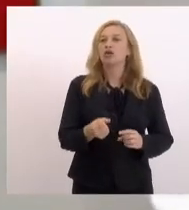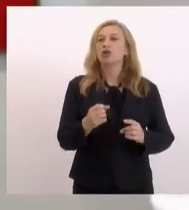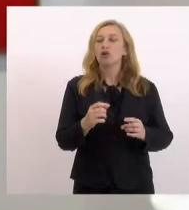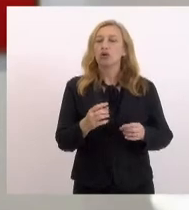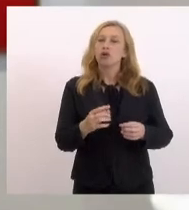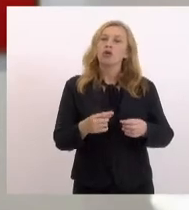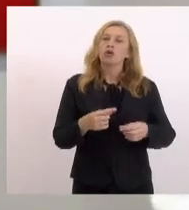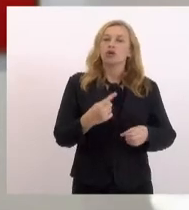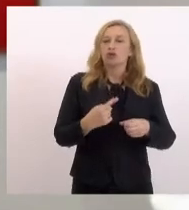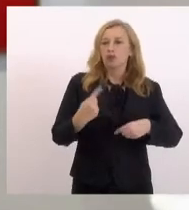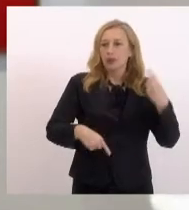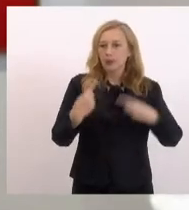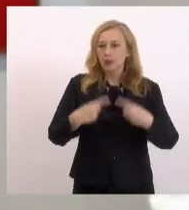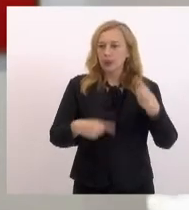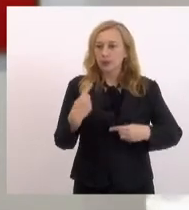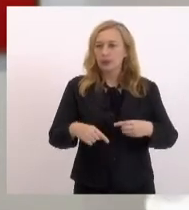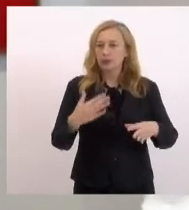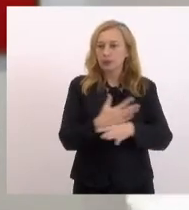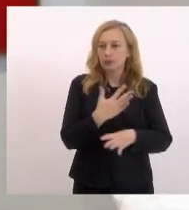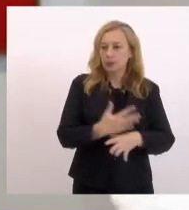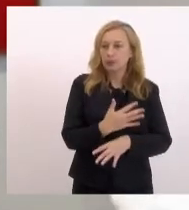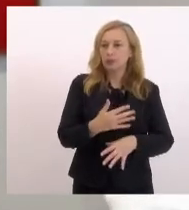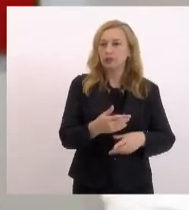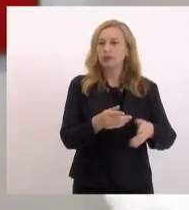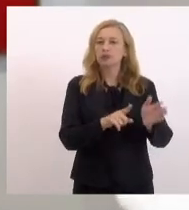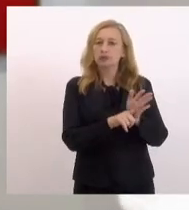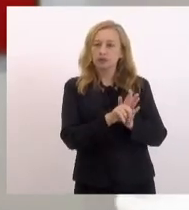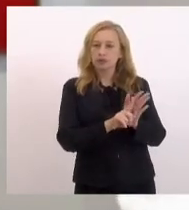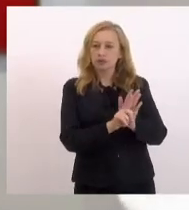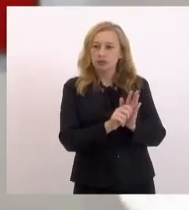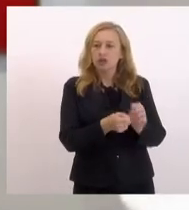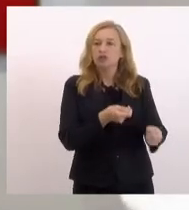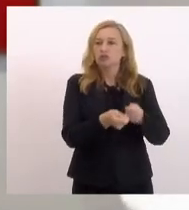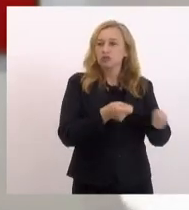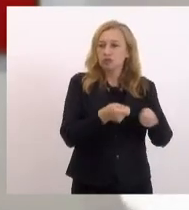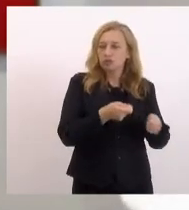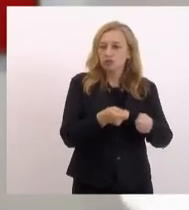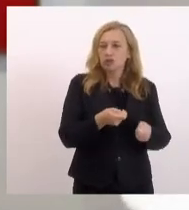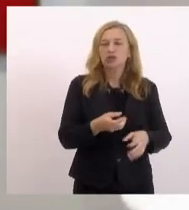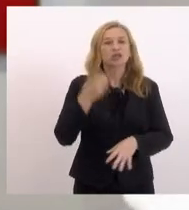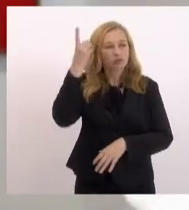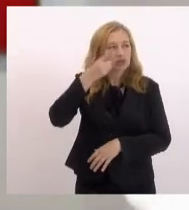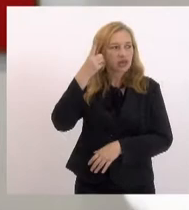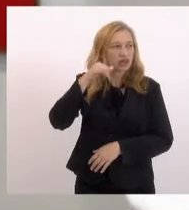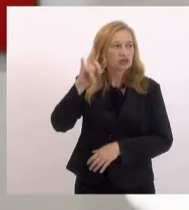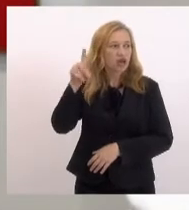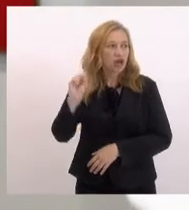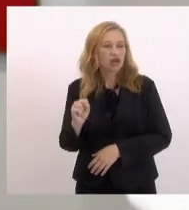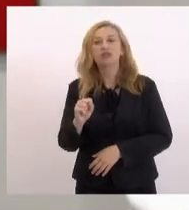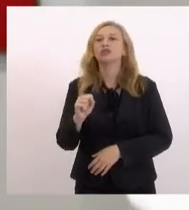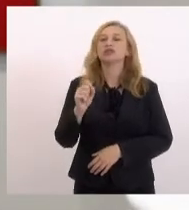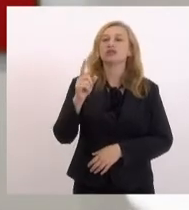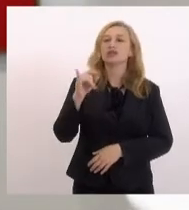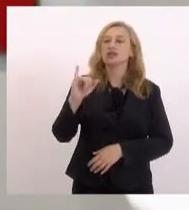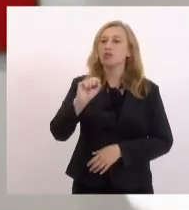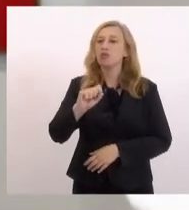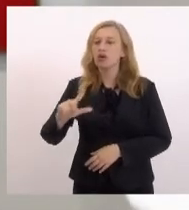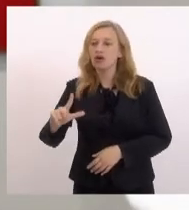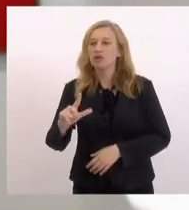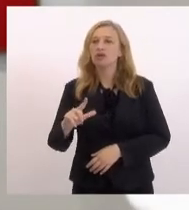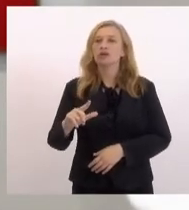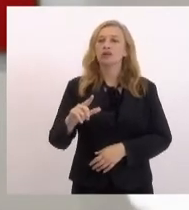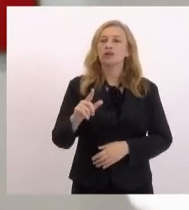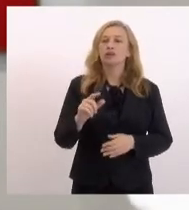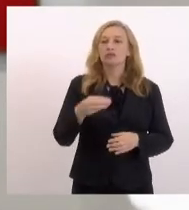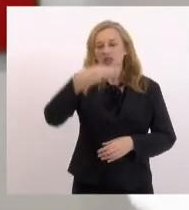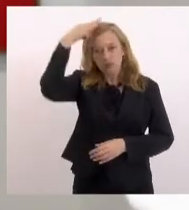fundiários, favorável. De orçamento, finanças, fiscalização financeira e controle, favorável. Relatores, deputados Carlos Mink, Samuel Malafaia, Márcio Pacheco e Márcio Pacheco.